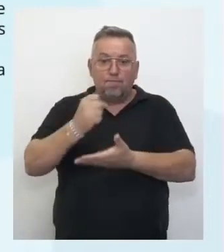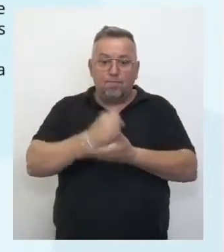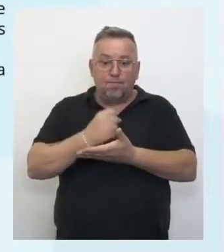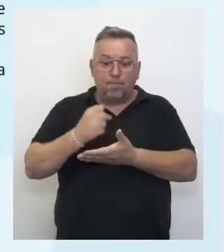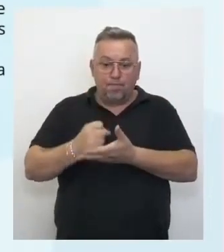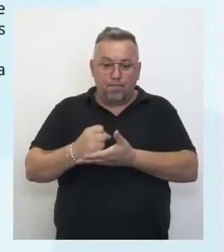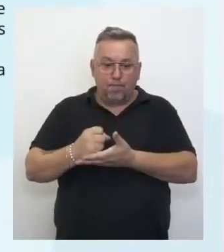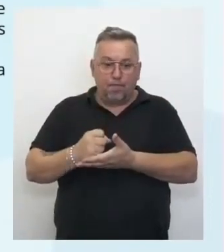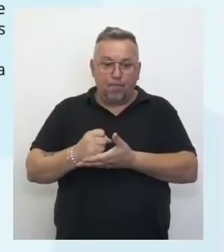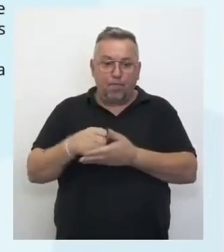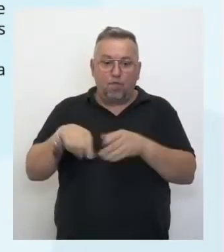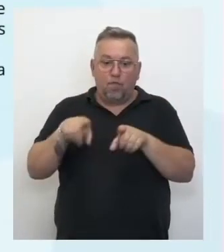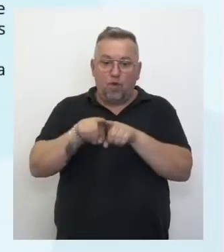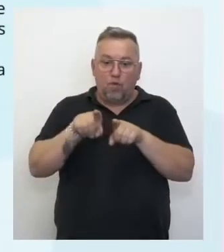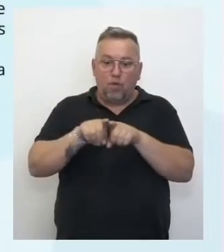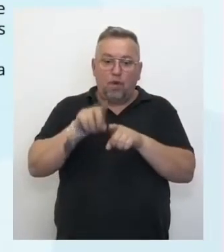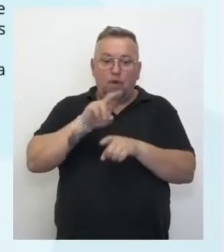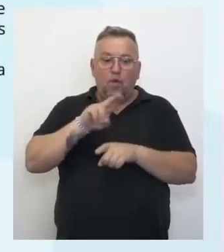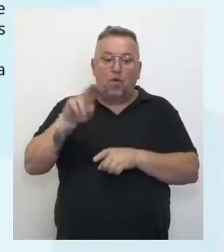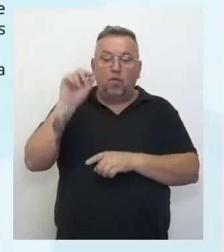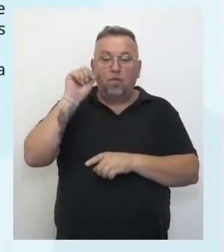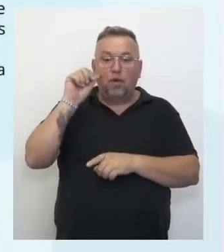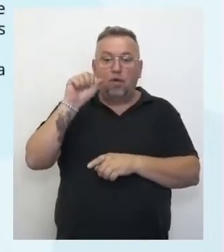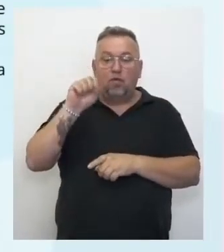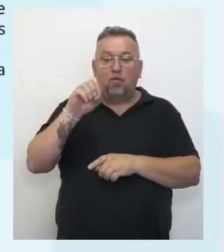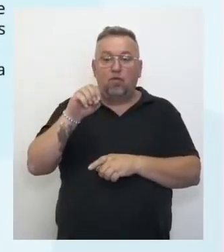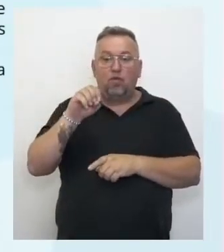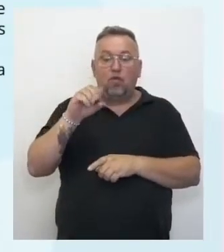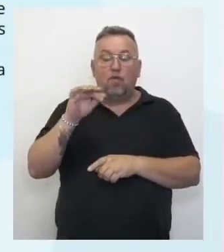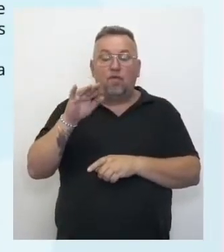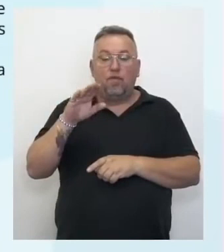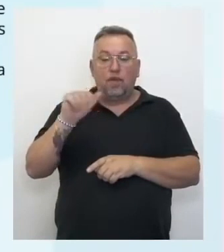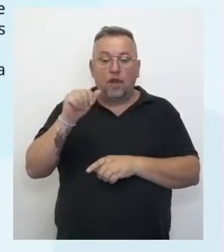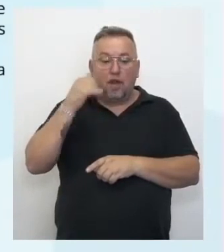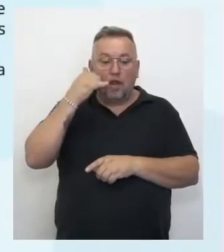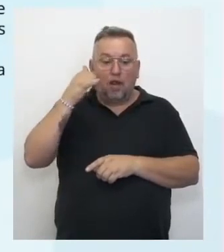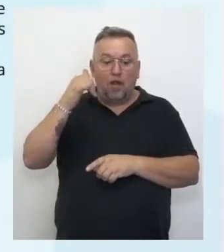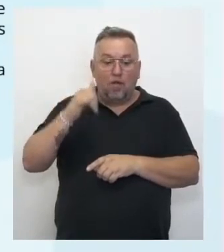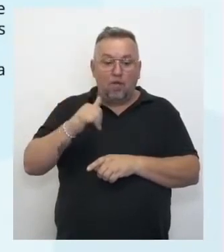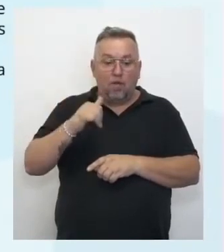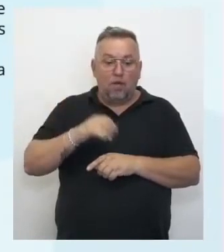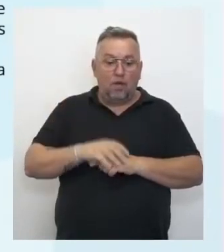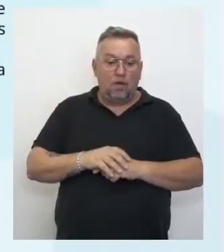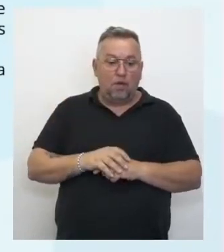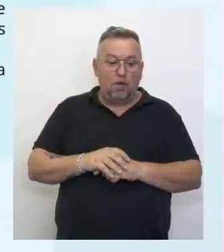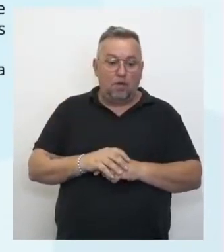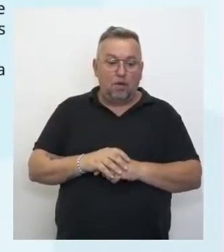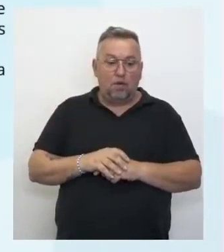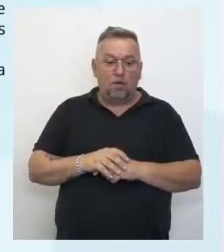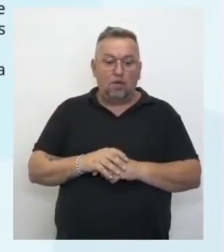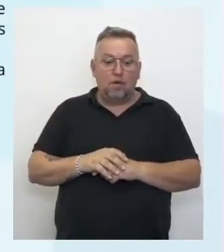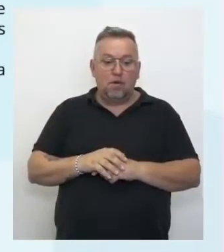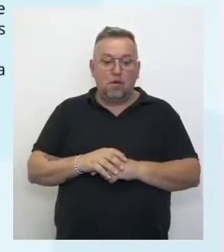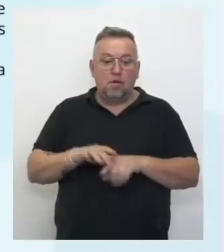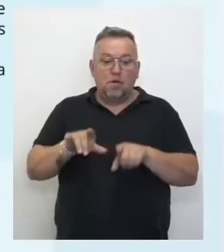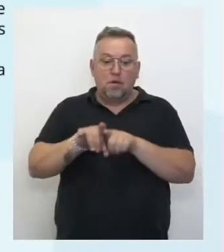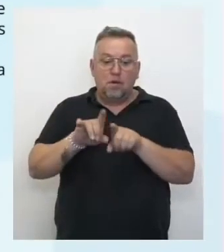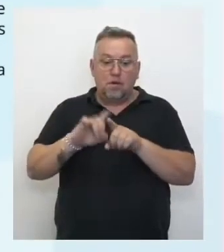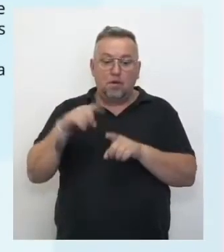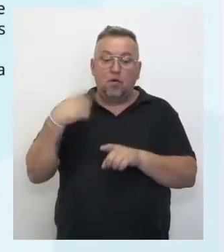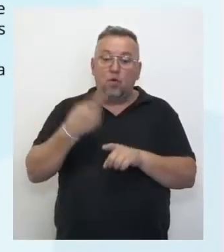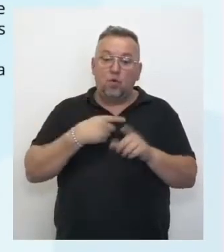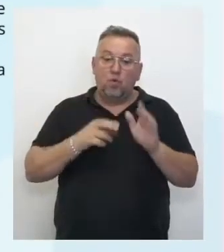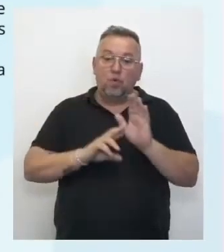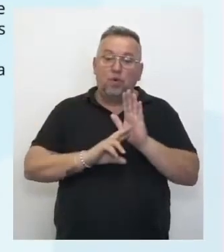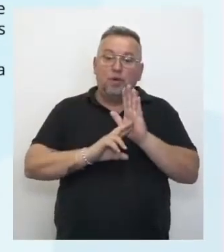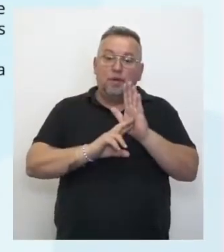gabinete. Nomeamos a senhora Sofia Madureira, telefone, aí tem um telefone fictício aí, nossa